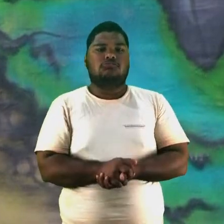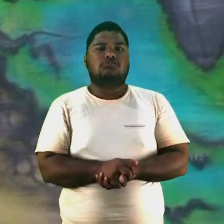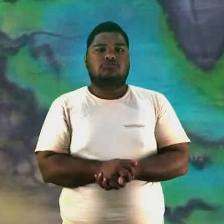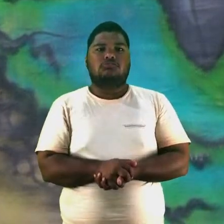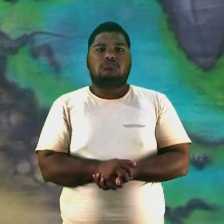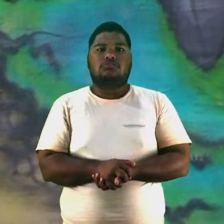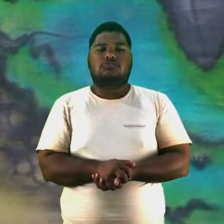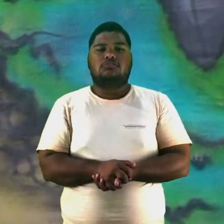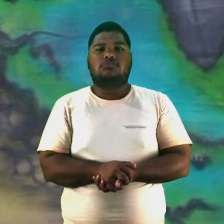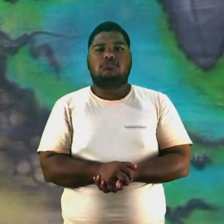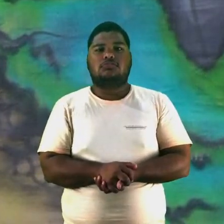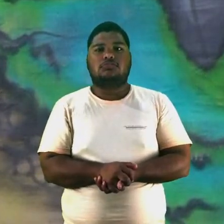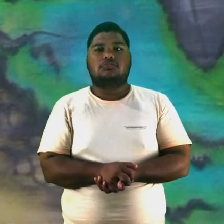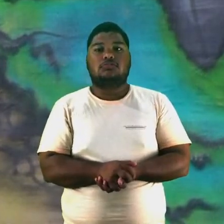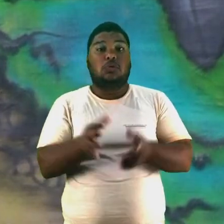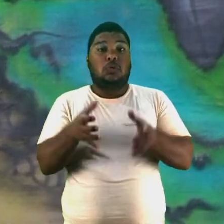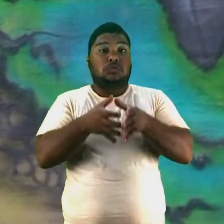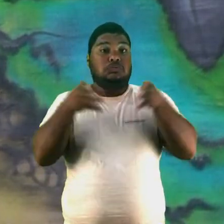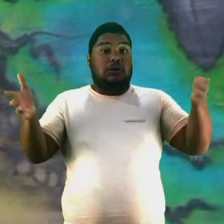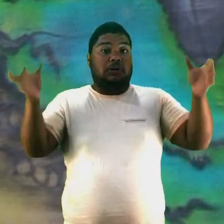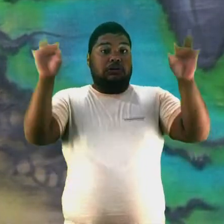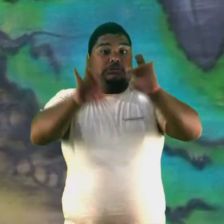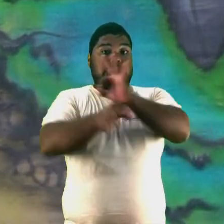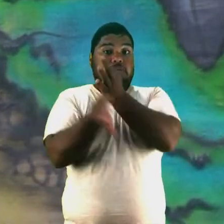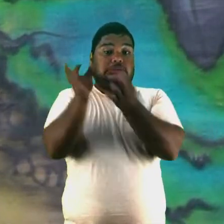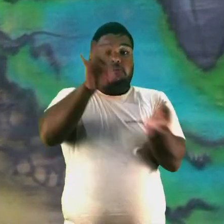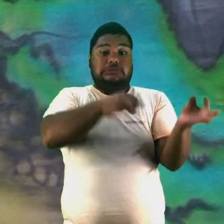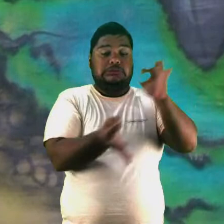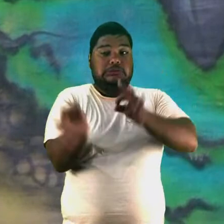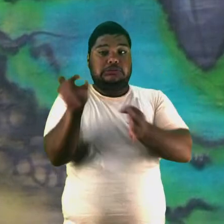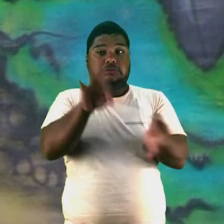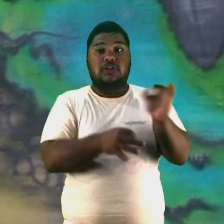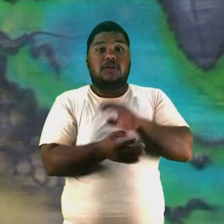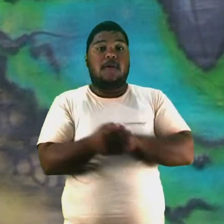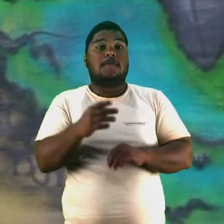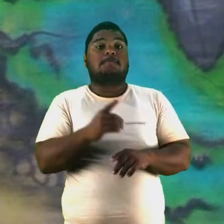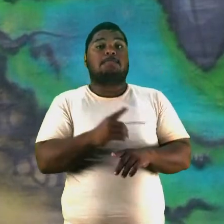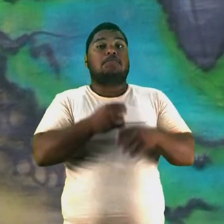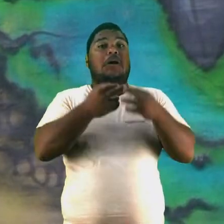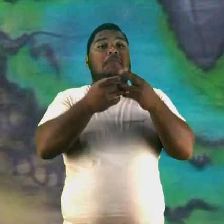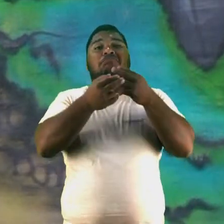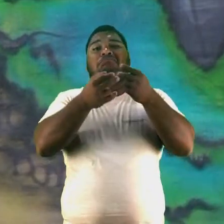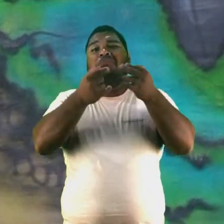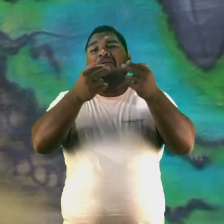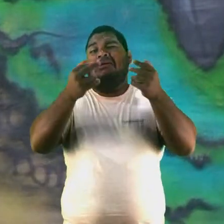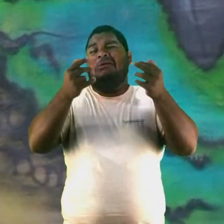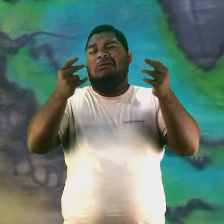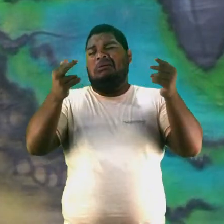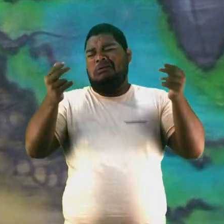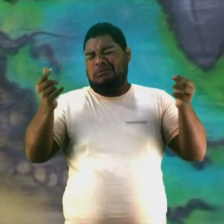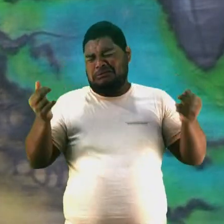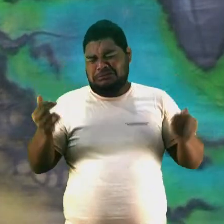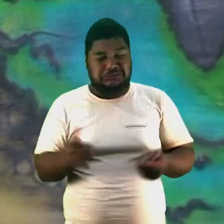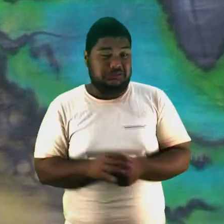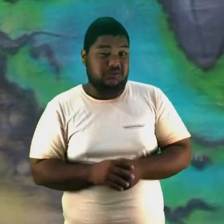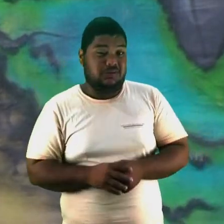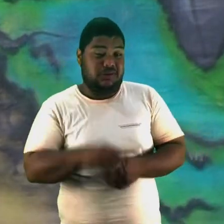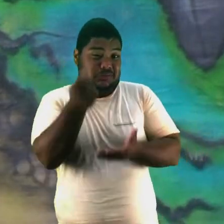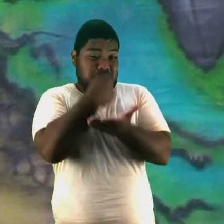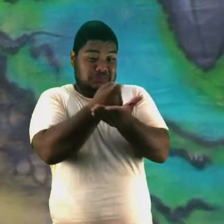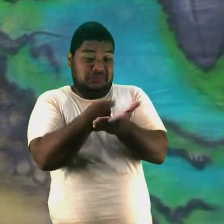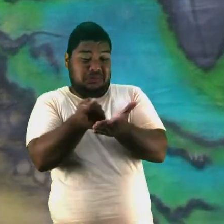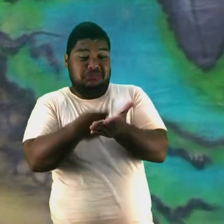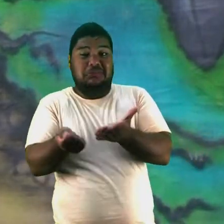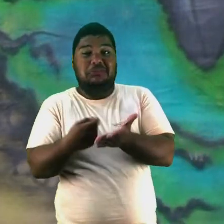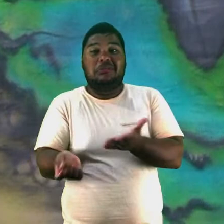Um dos maiores cientistas do Brasil. Se não me falha a memória, ele tem mais de 1.600 artigos publicados.